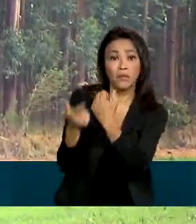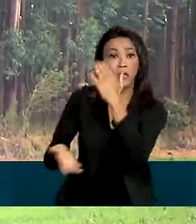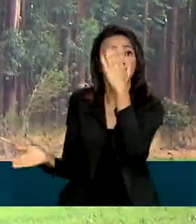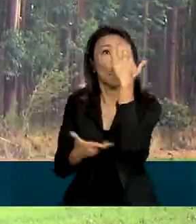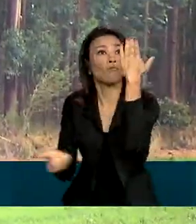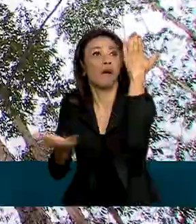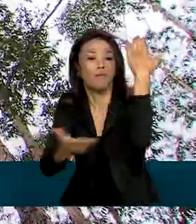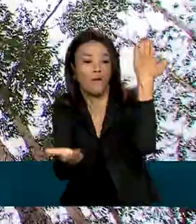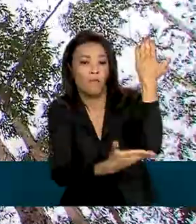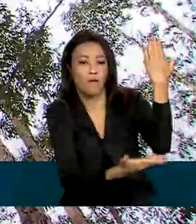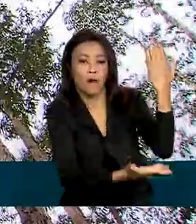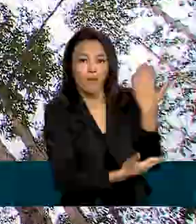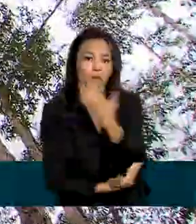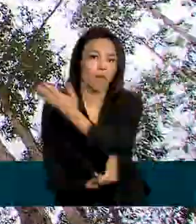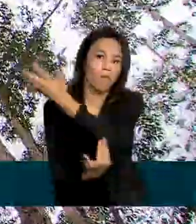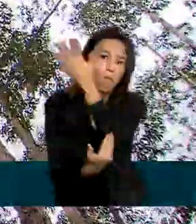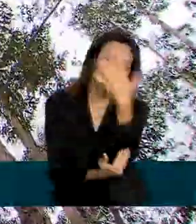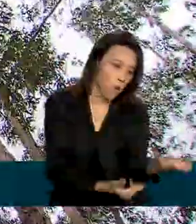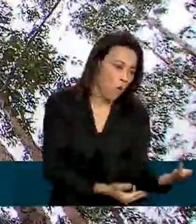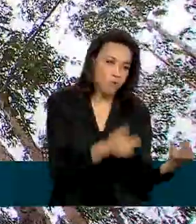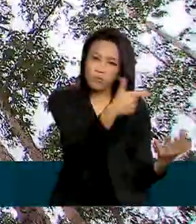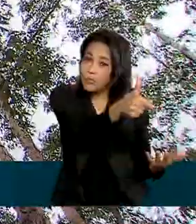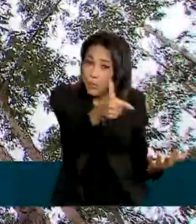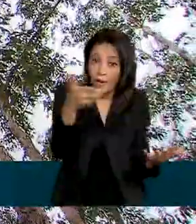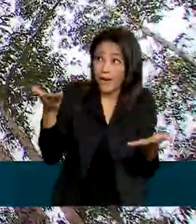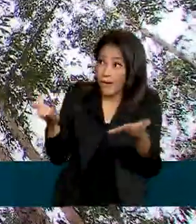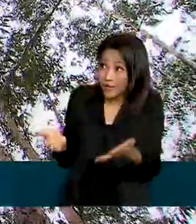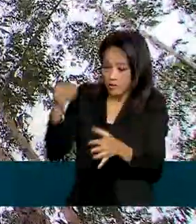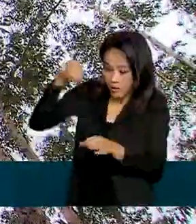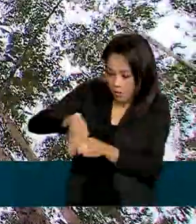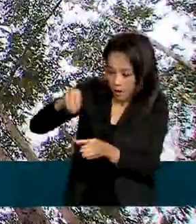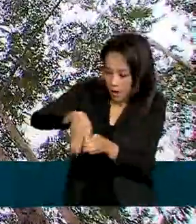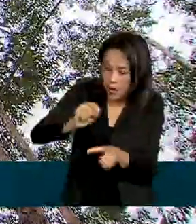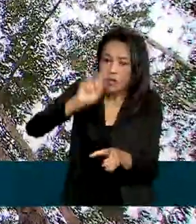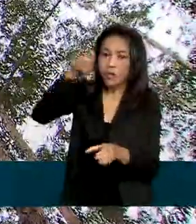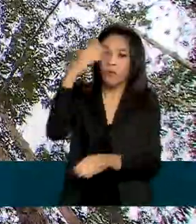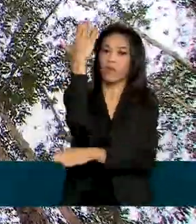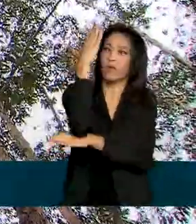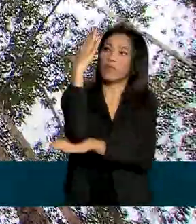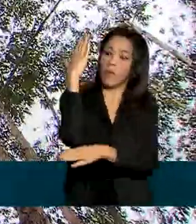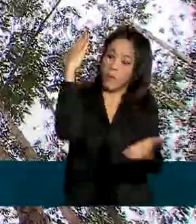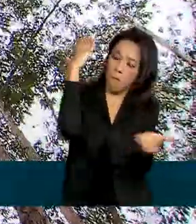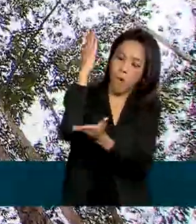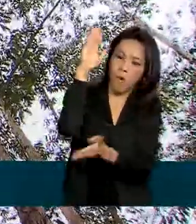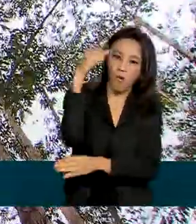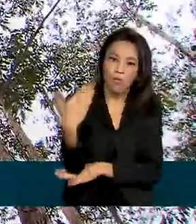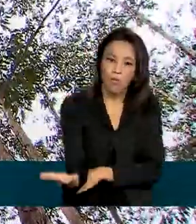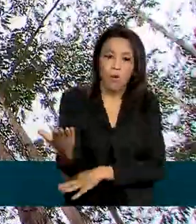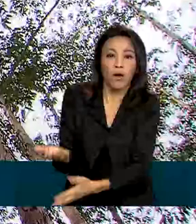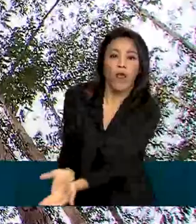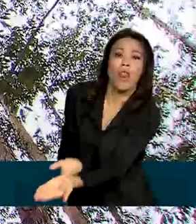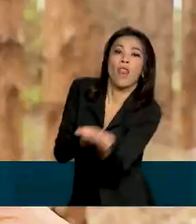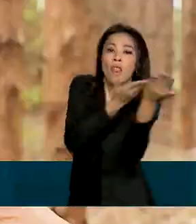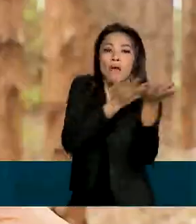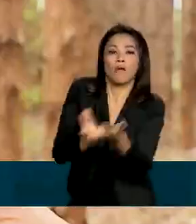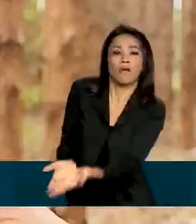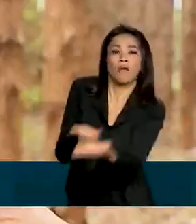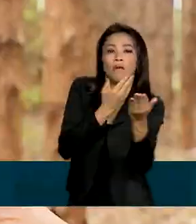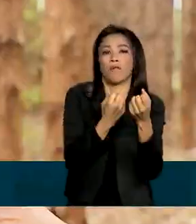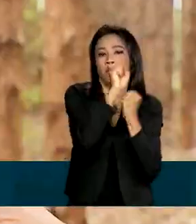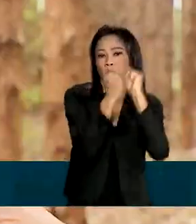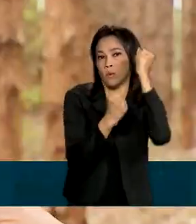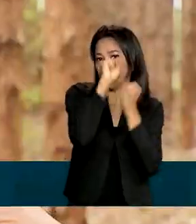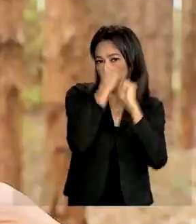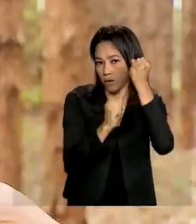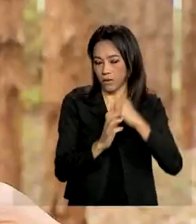Flora Nativa nessa técnica que garante mais produtividade o Eucalipto é destinado às indústrias festividade